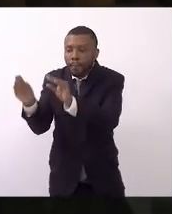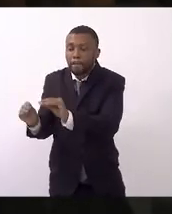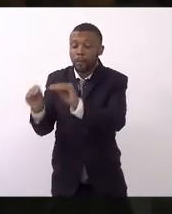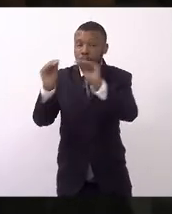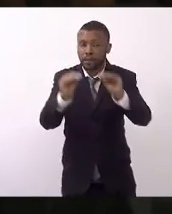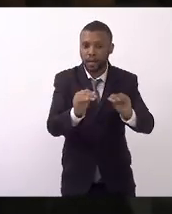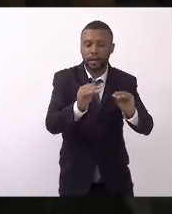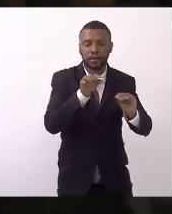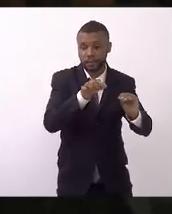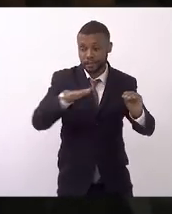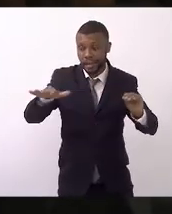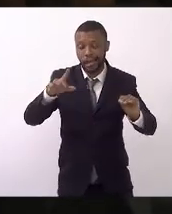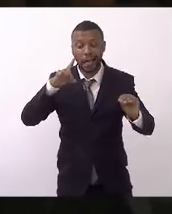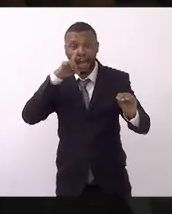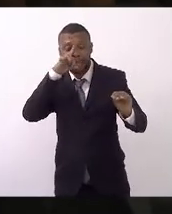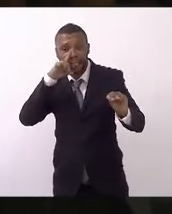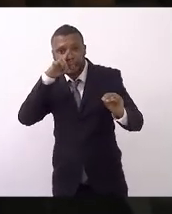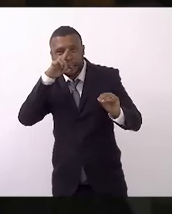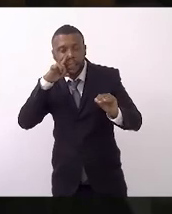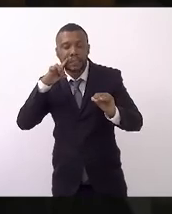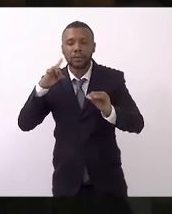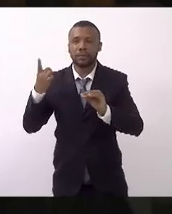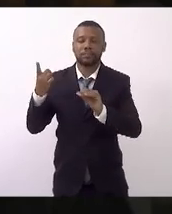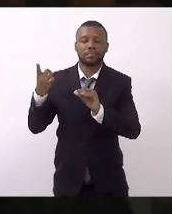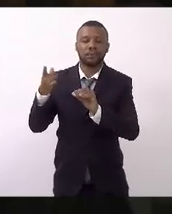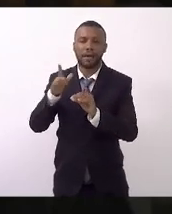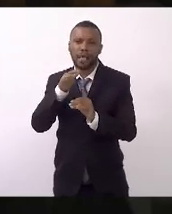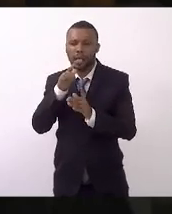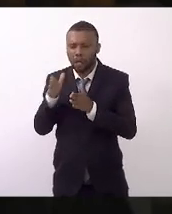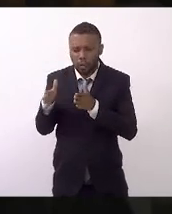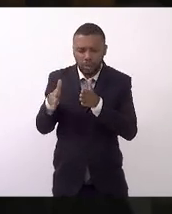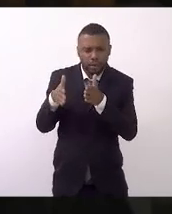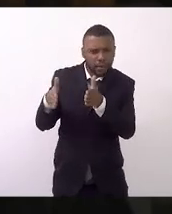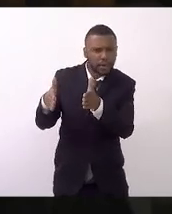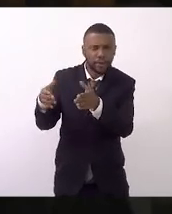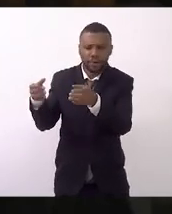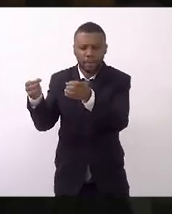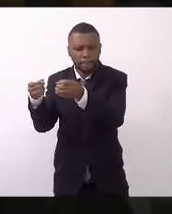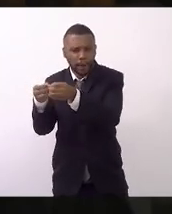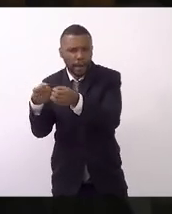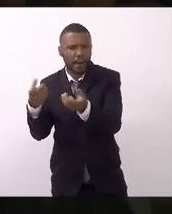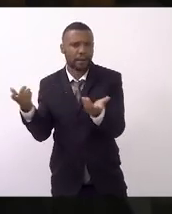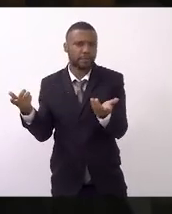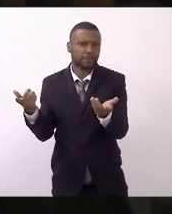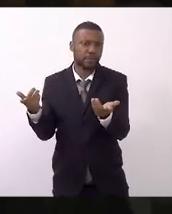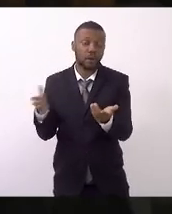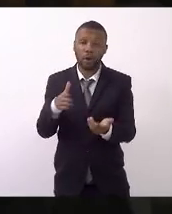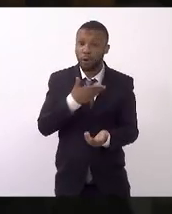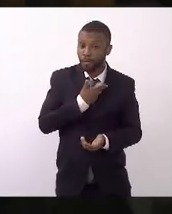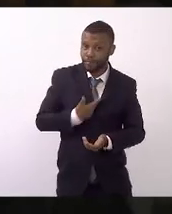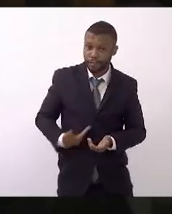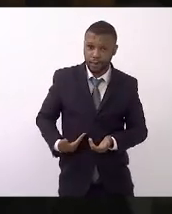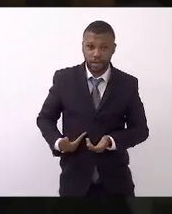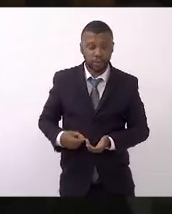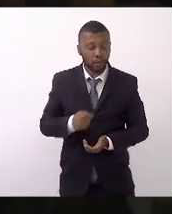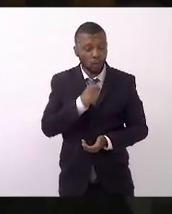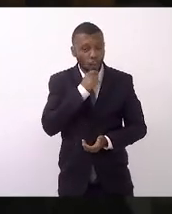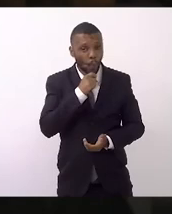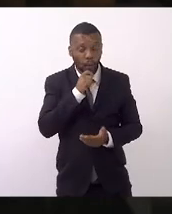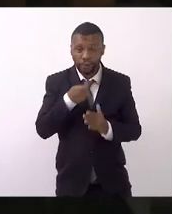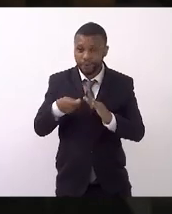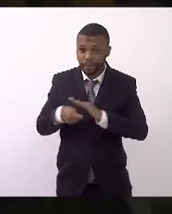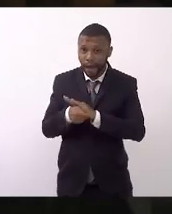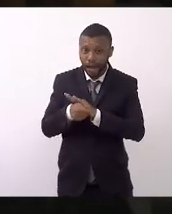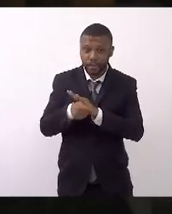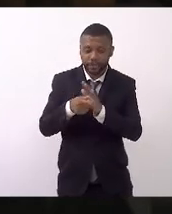isto é, das encostas, das calhas dos rios. O governo não investe em